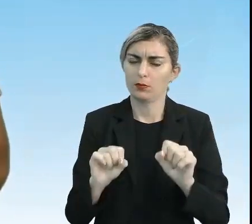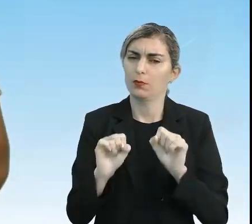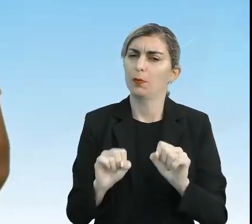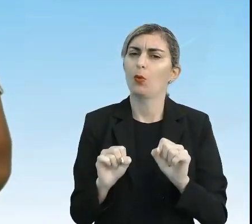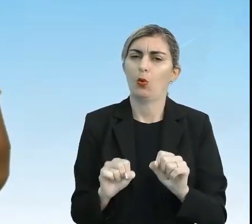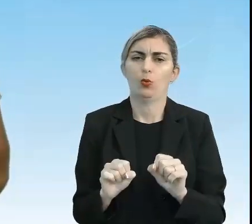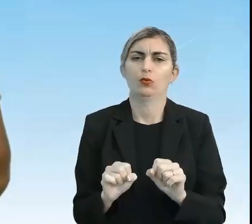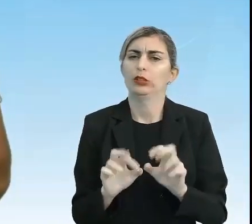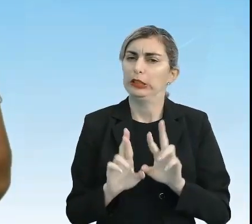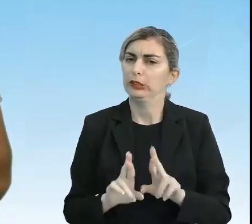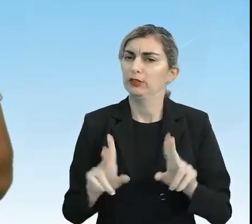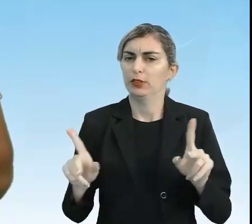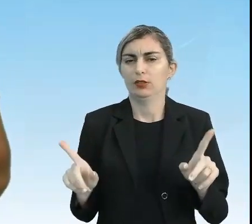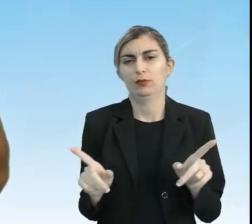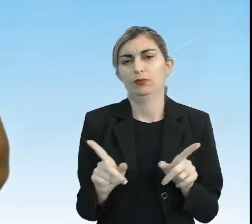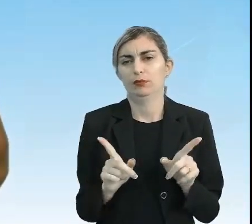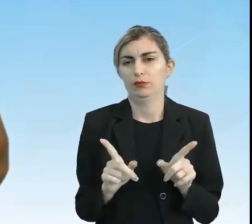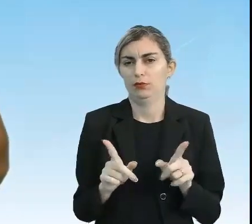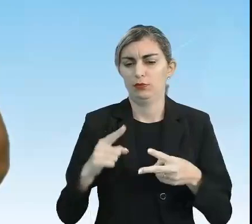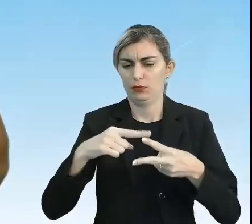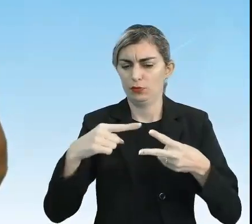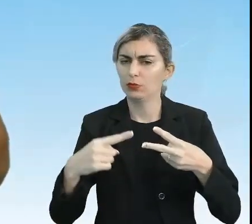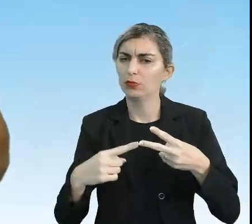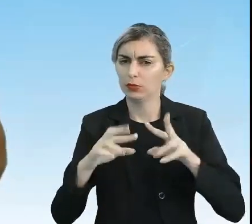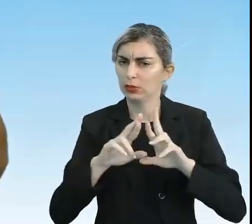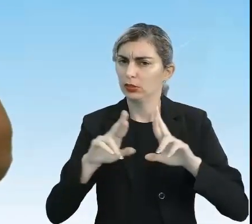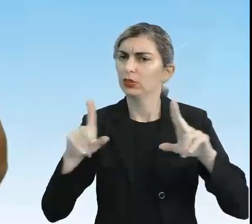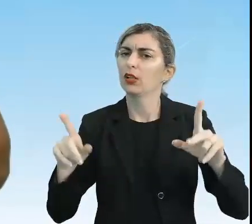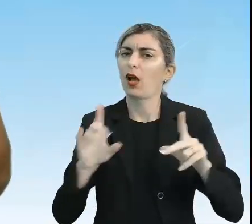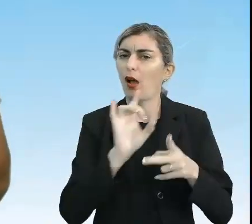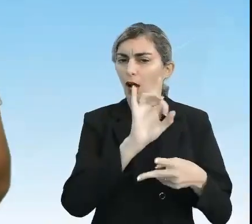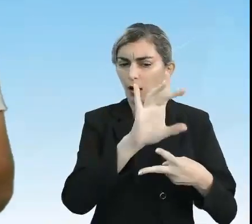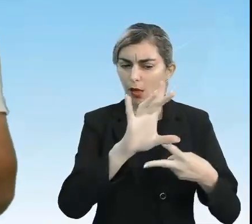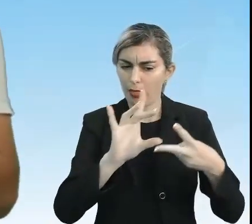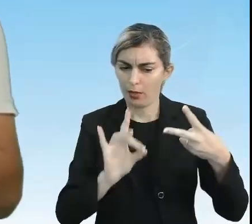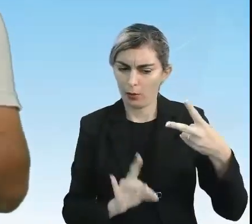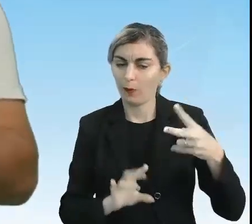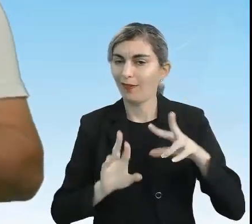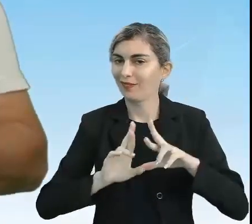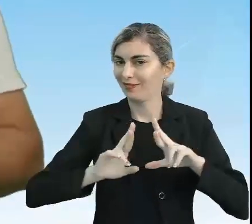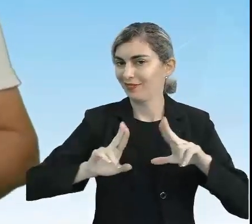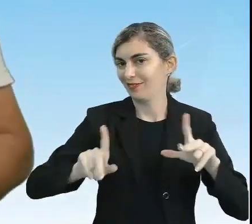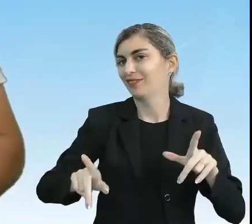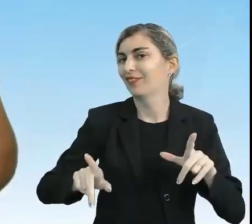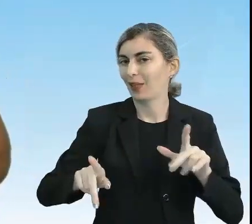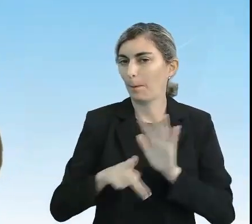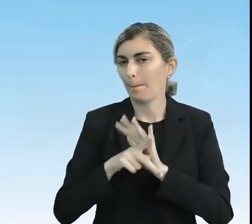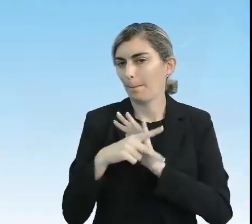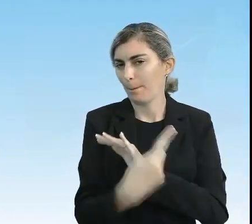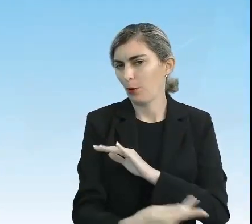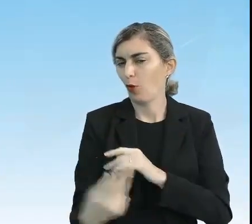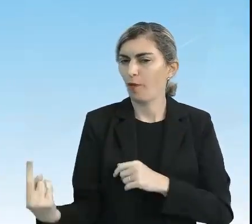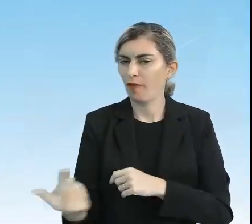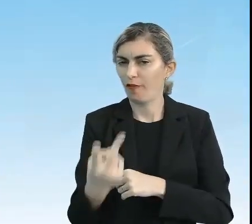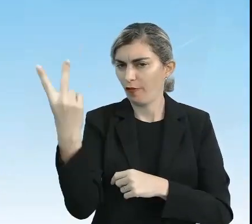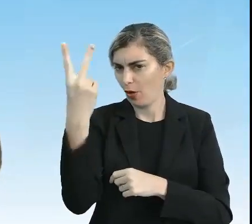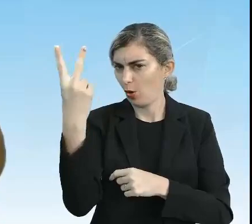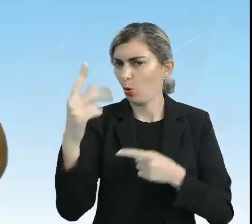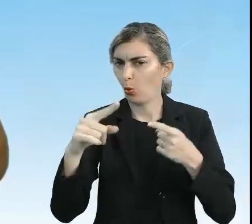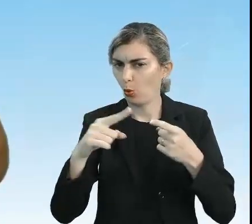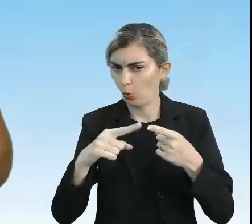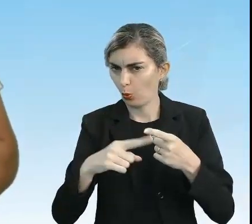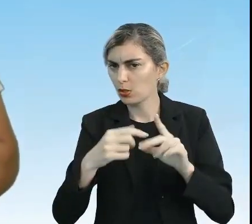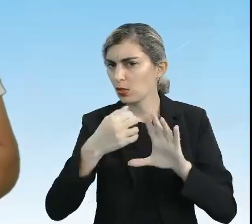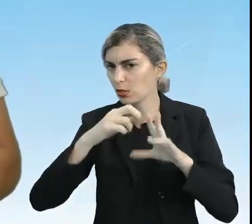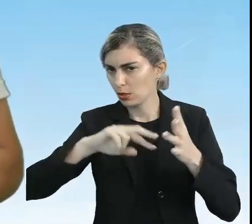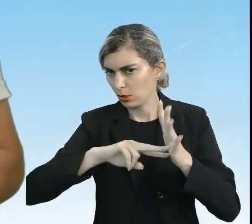ser distintas, Elas têm né? sua identidade. Elas, cada uma, exatamente, cada uma tem a sua identidade. O valor tem uma identidade e